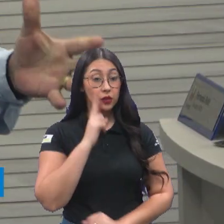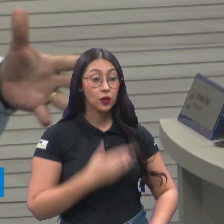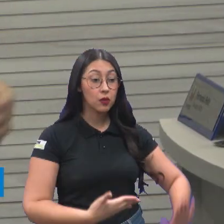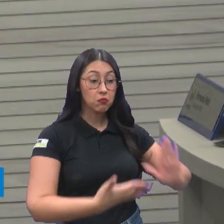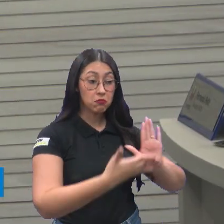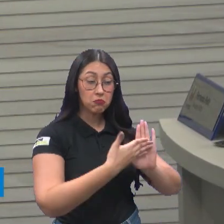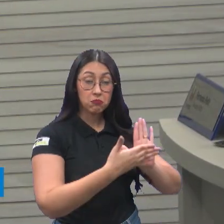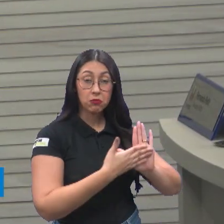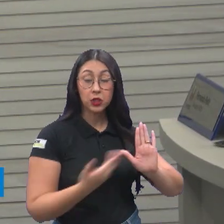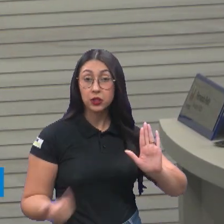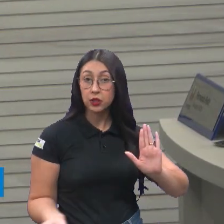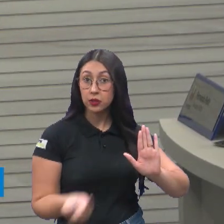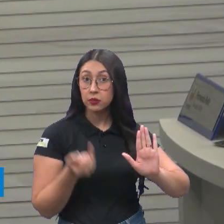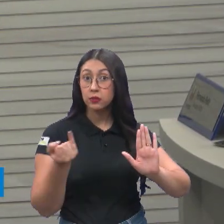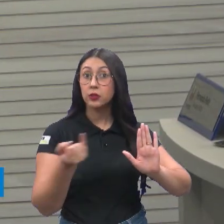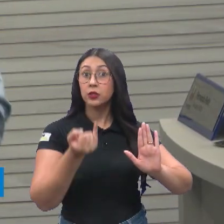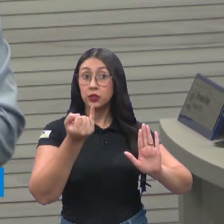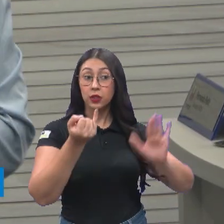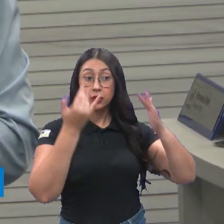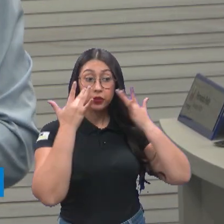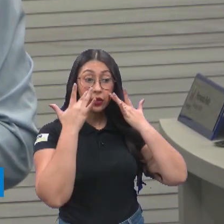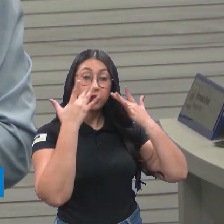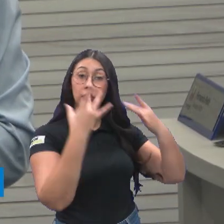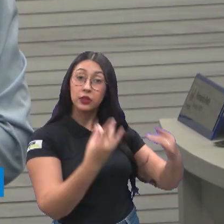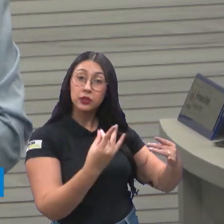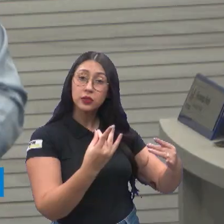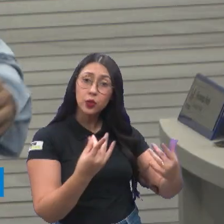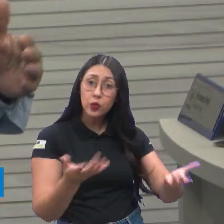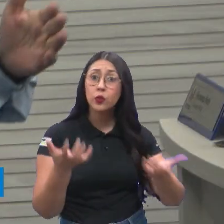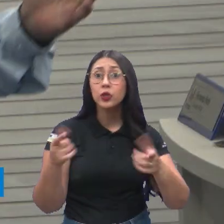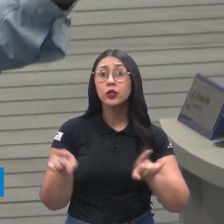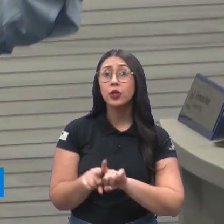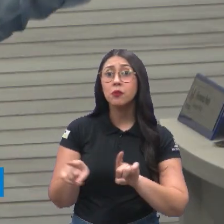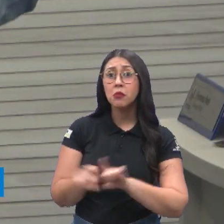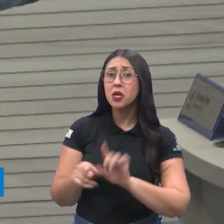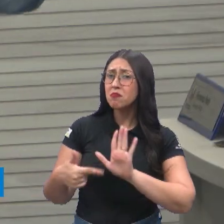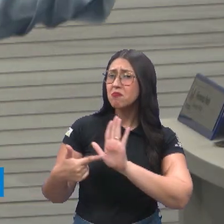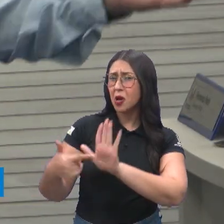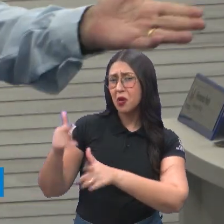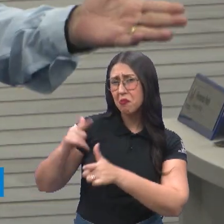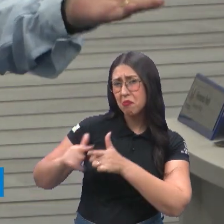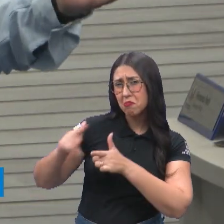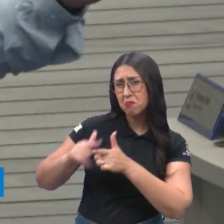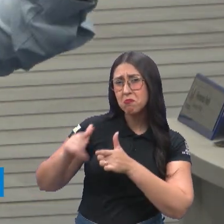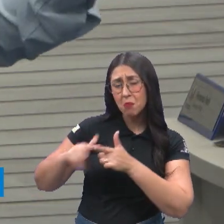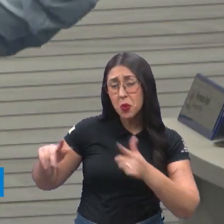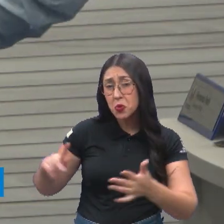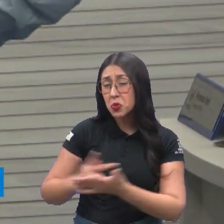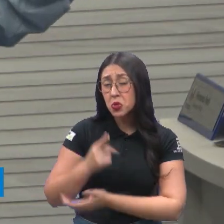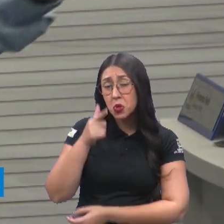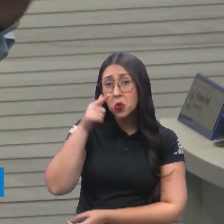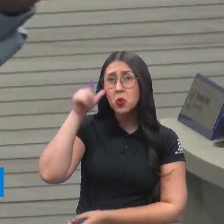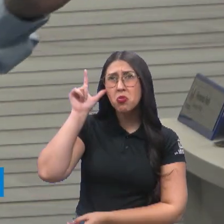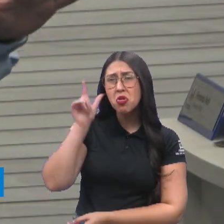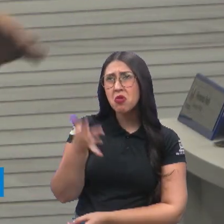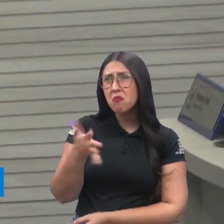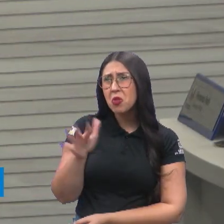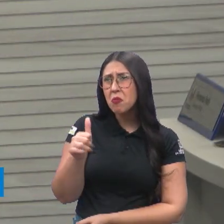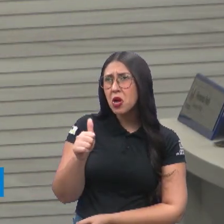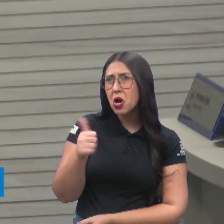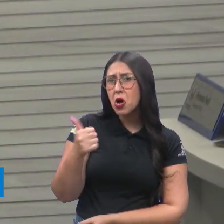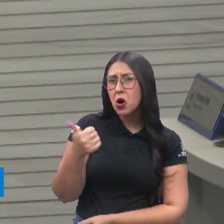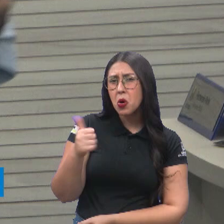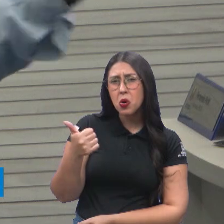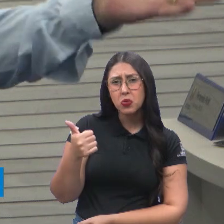extrema importância que se dê essa atenção. Quero aqui até deixar registrado uma situação que ocorreu ontem. Ontem, ali por volta de umas 11h30, mais